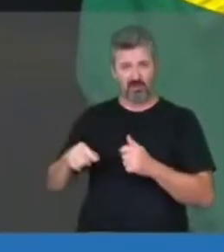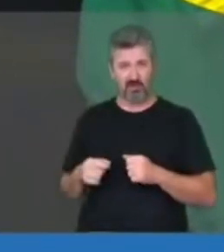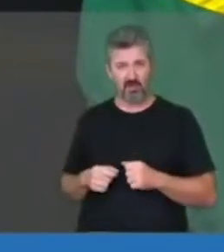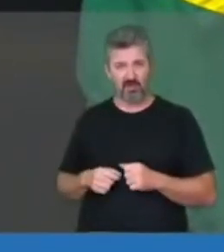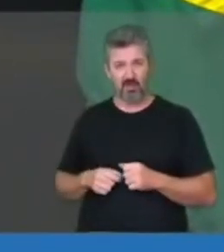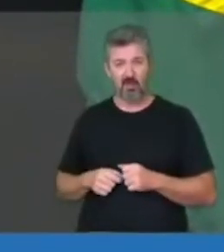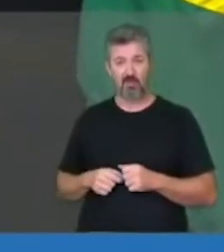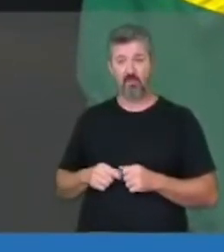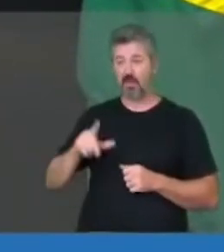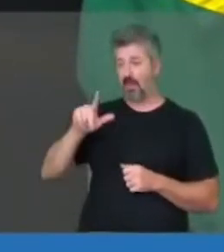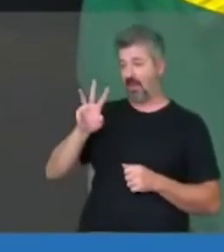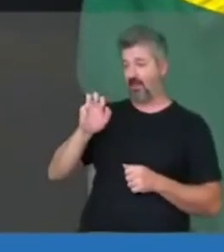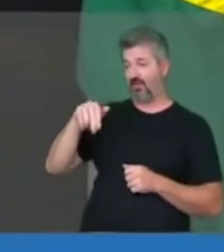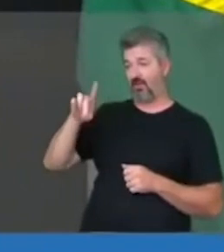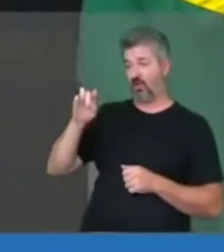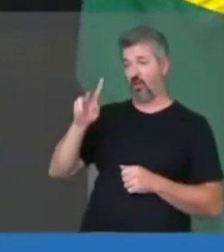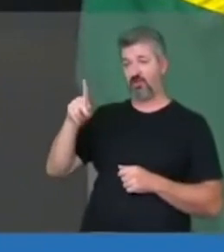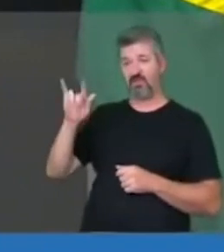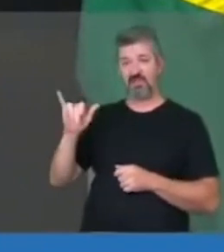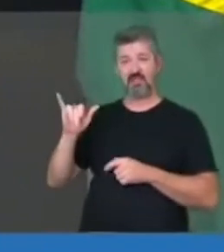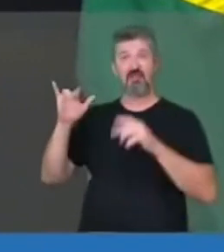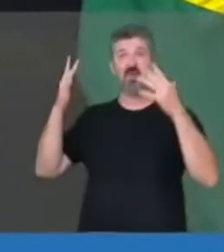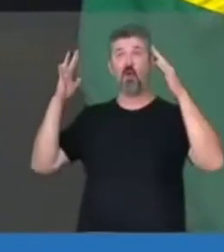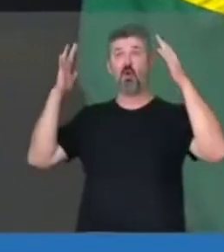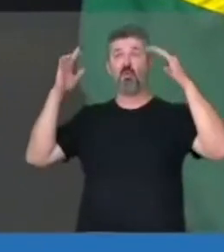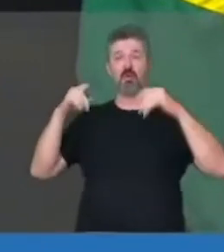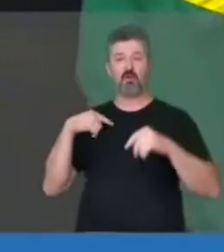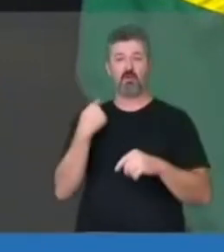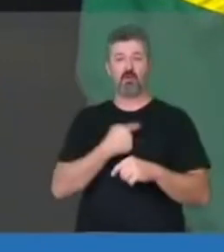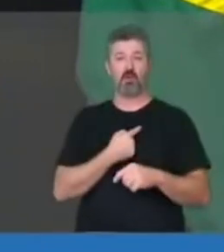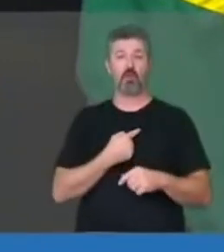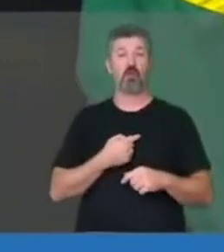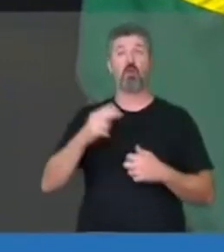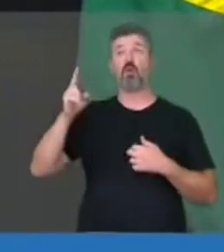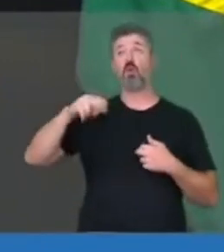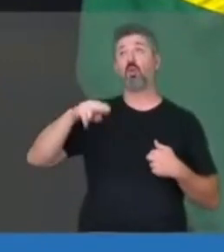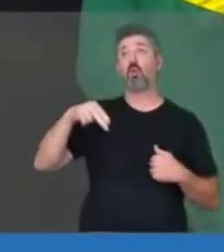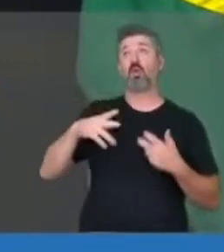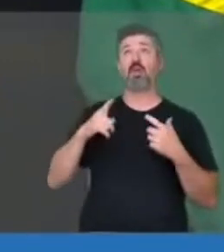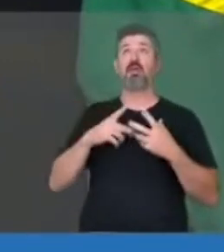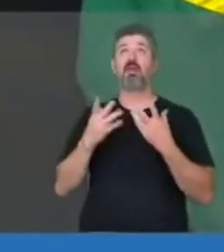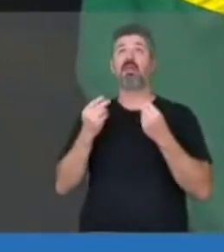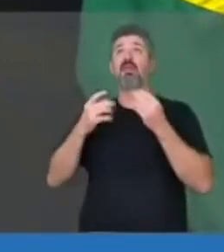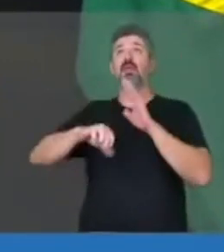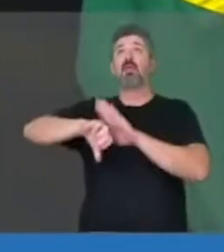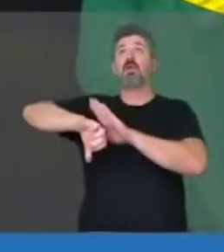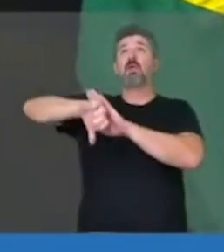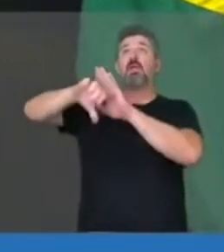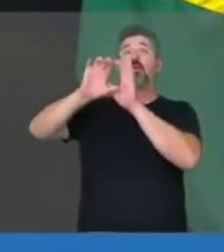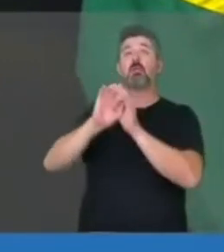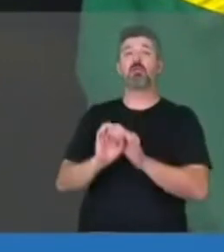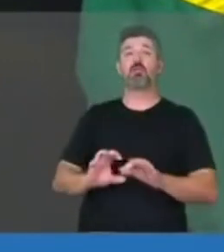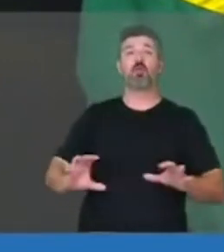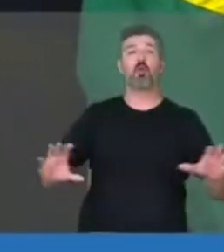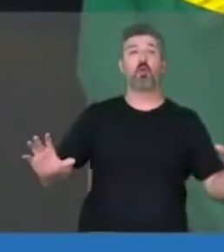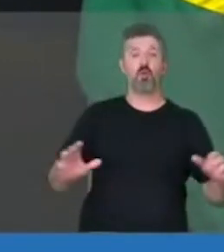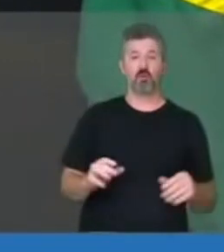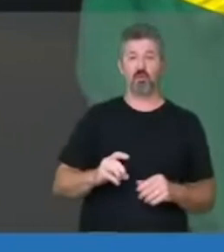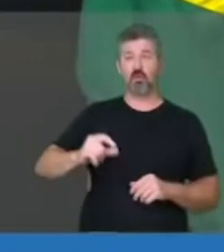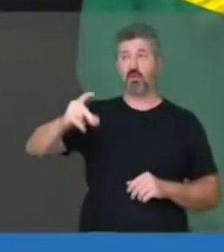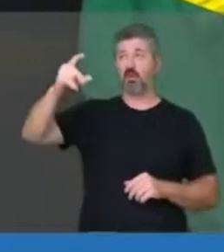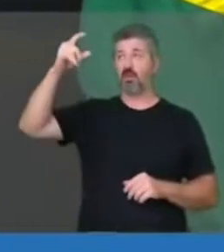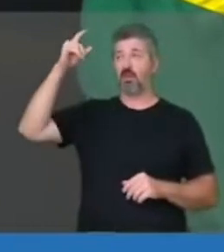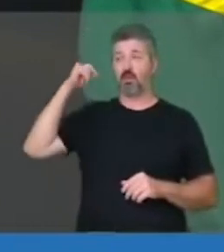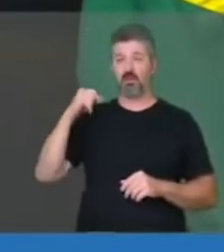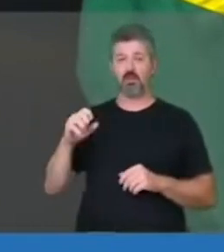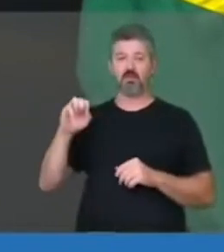gente viu Lewandowski comemorando que nós nunca tivemos tantos criminosos soltos desde